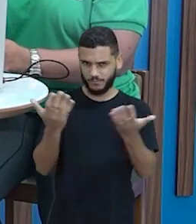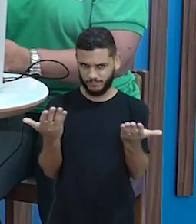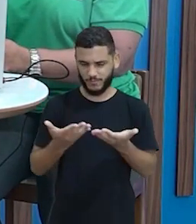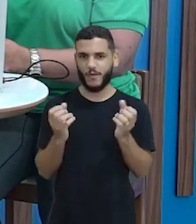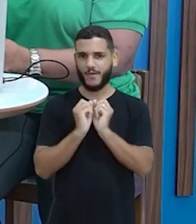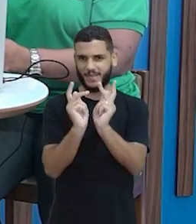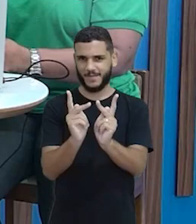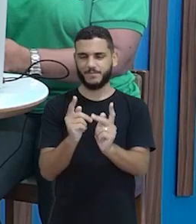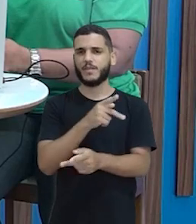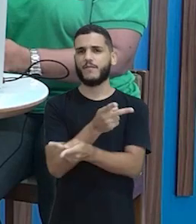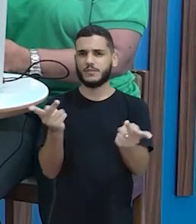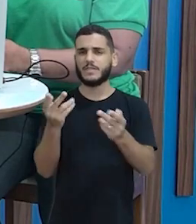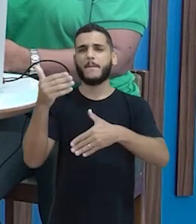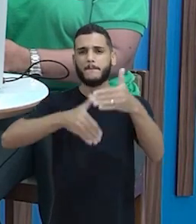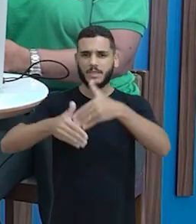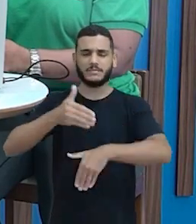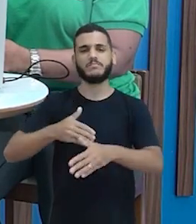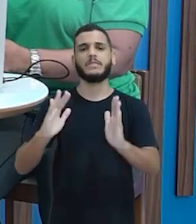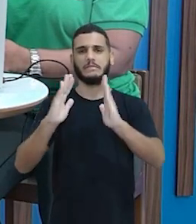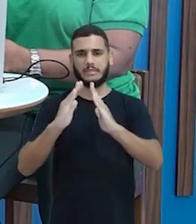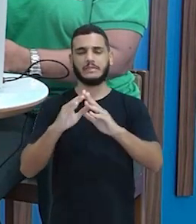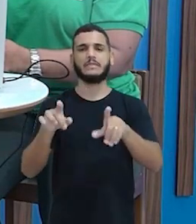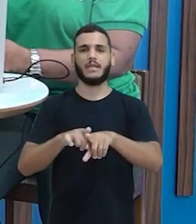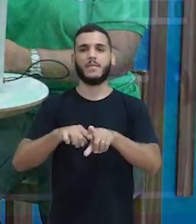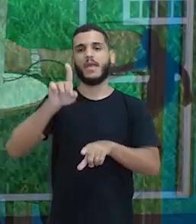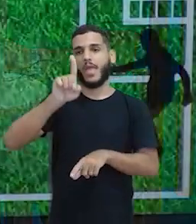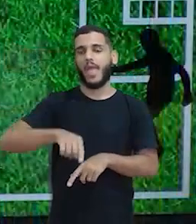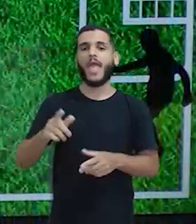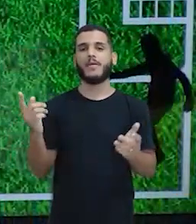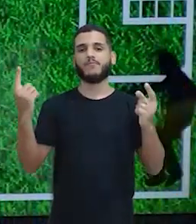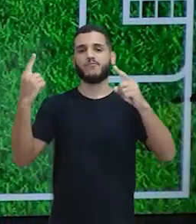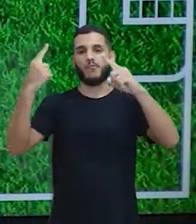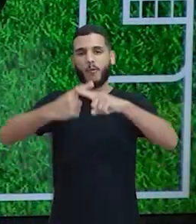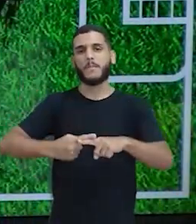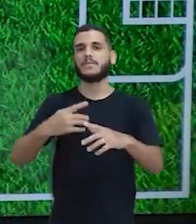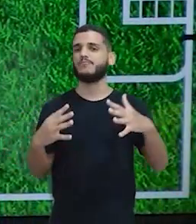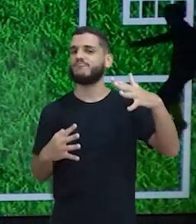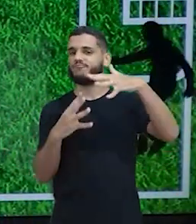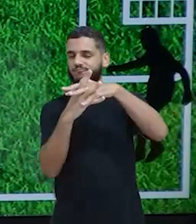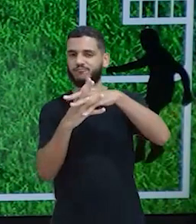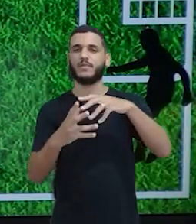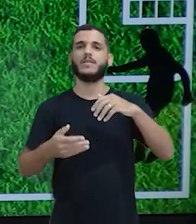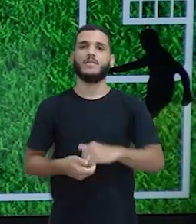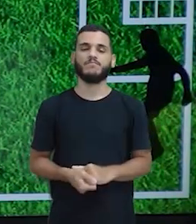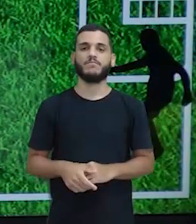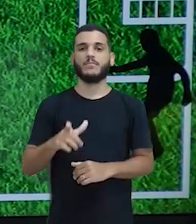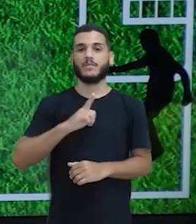hein vamos começar a jogar para a gente ver como é esse jogo aí massa a respeito de porcentagem matemática